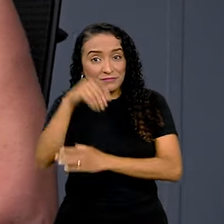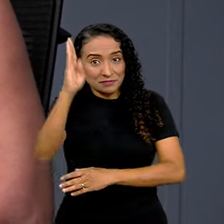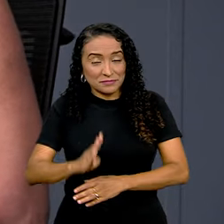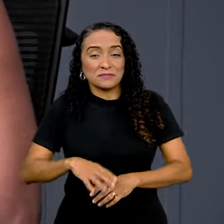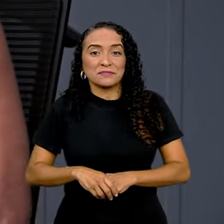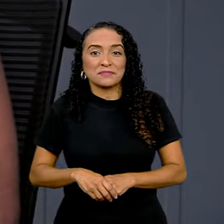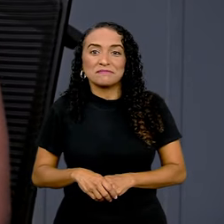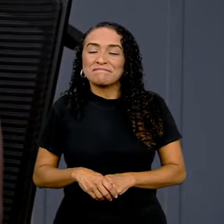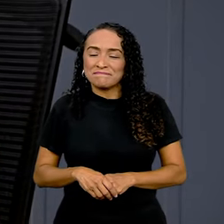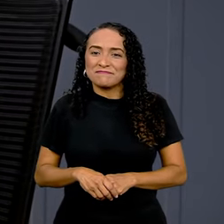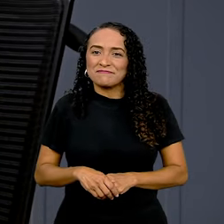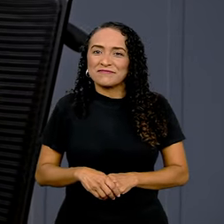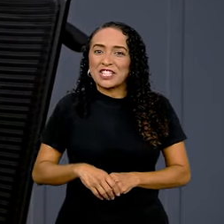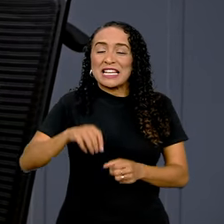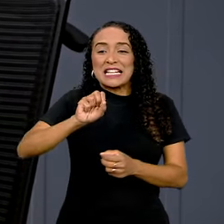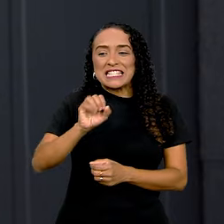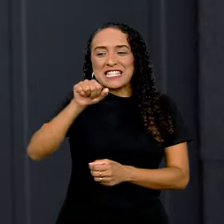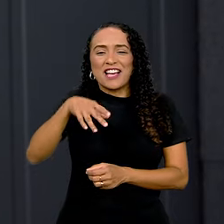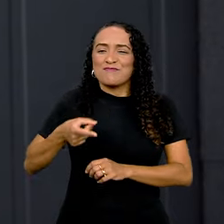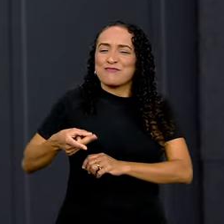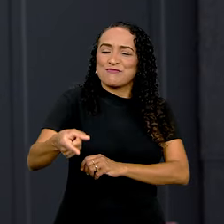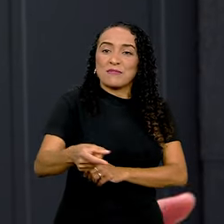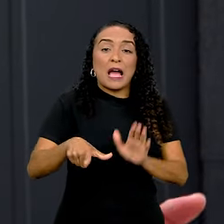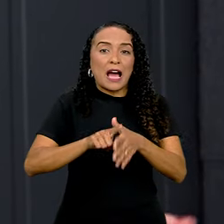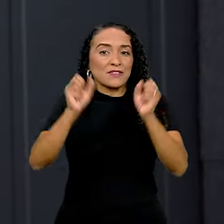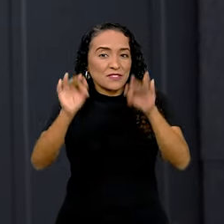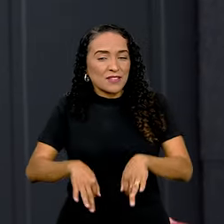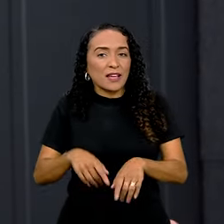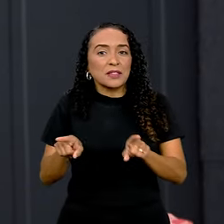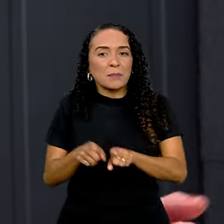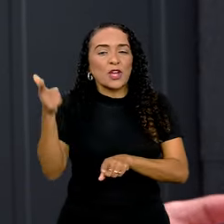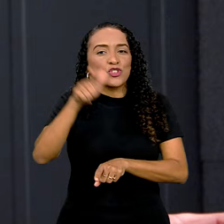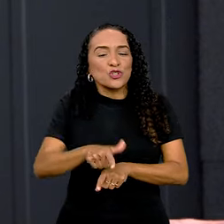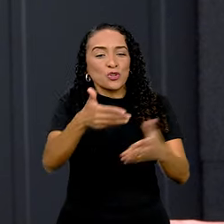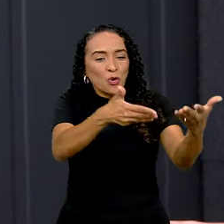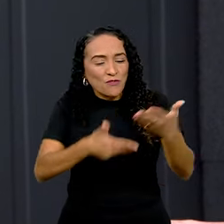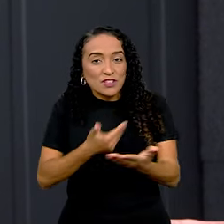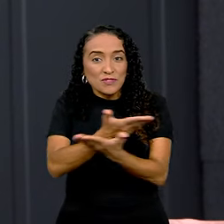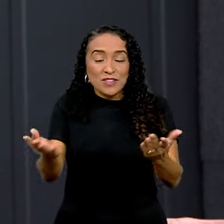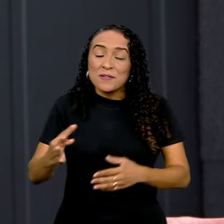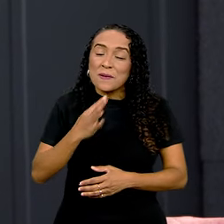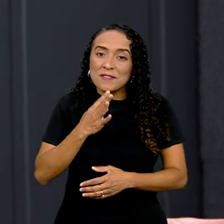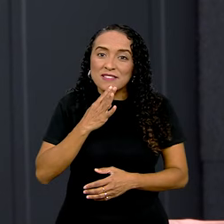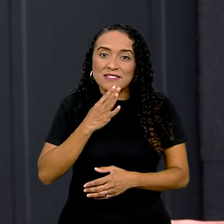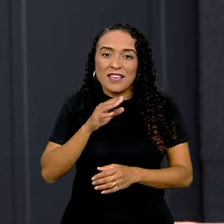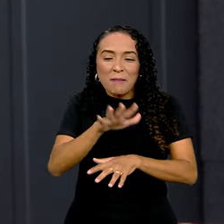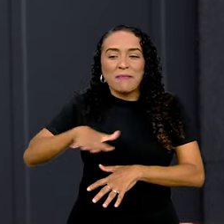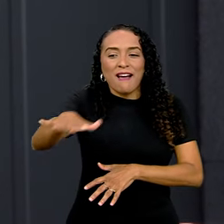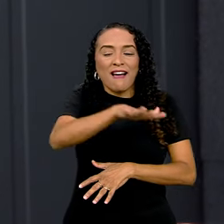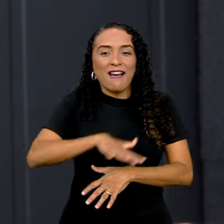direito garantido no país Longa Vida auã antes de finalizarmos eu quero deixar aqui mais uma vez o convite para vocês